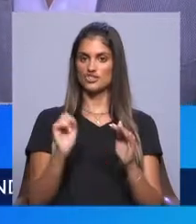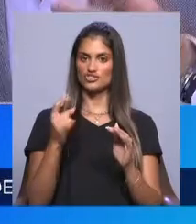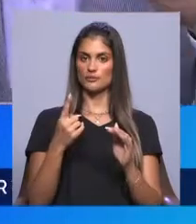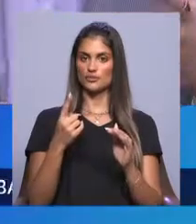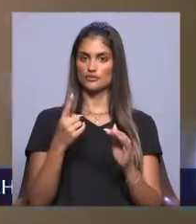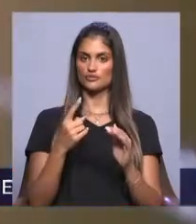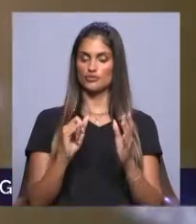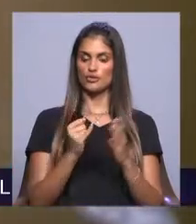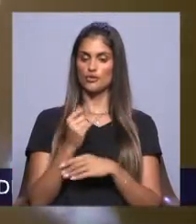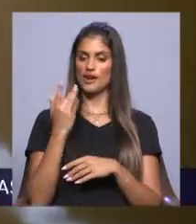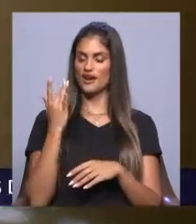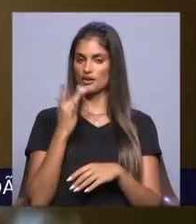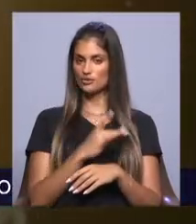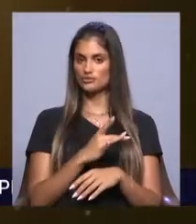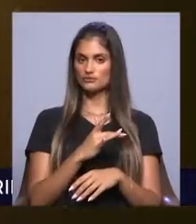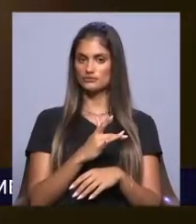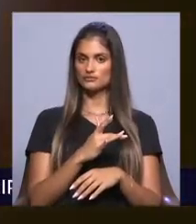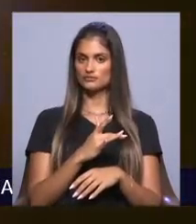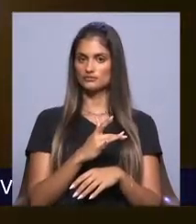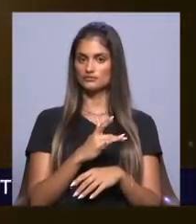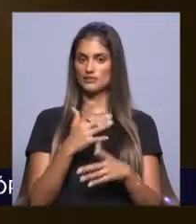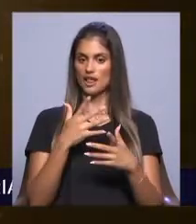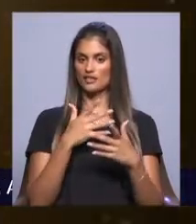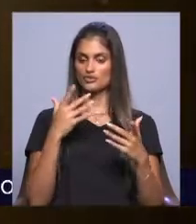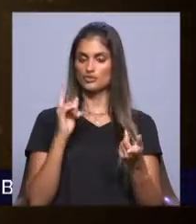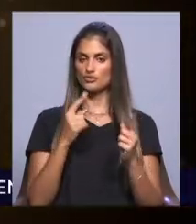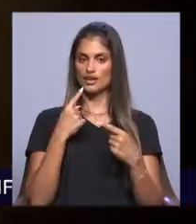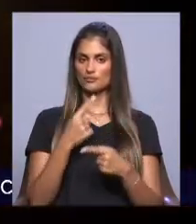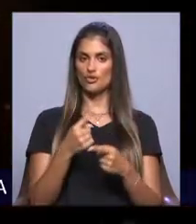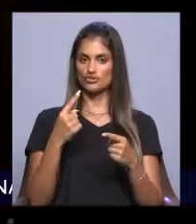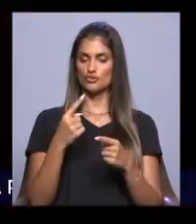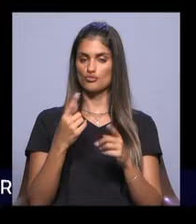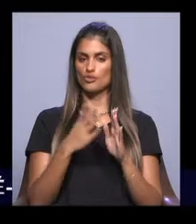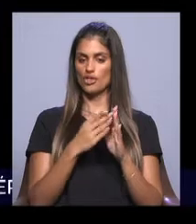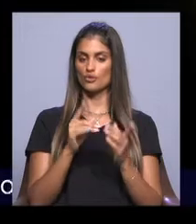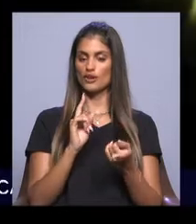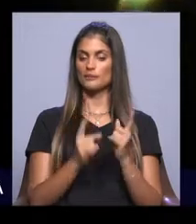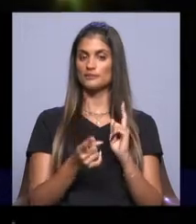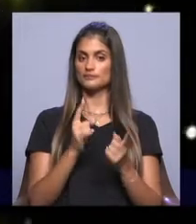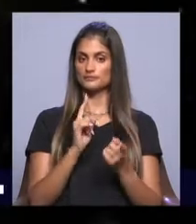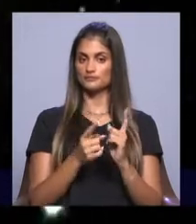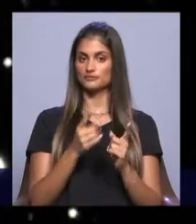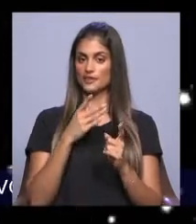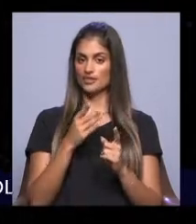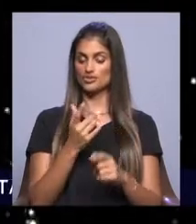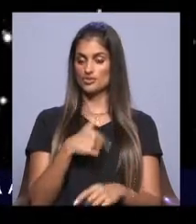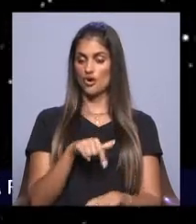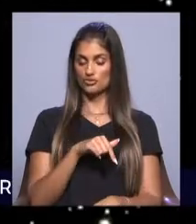origem é um buraco negro de dimensões gigantescas. O que é que diz este modelo de computador, Daniel? Diz o seguinte: diz que quando